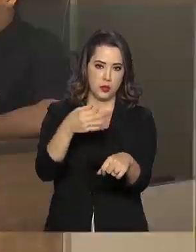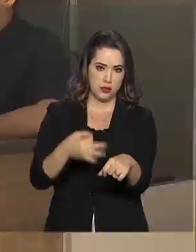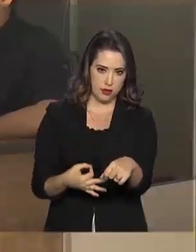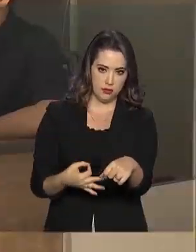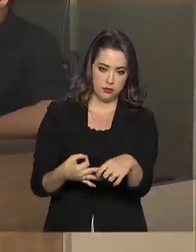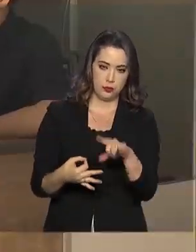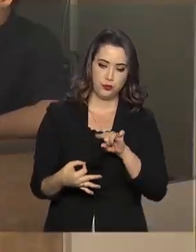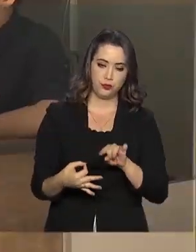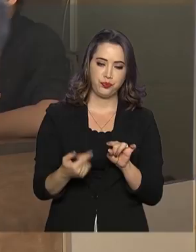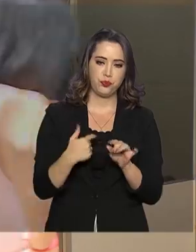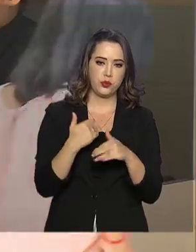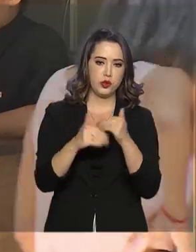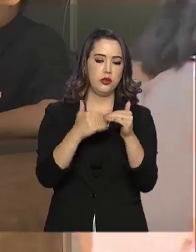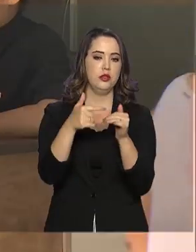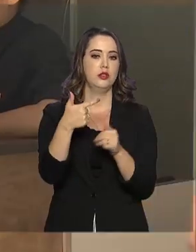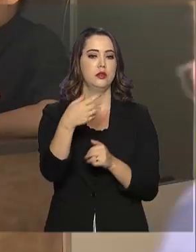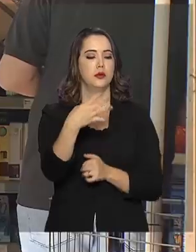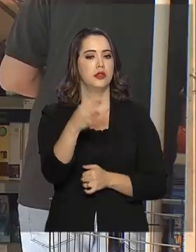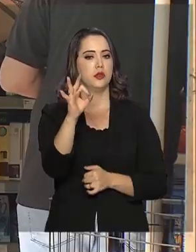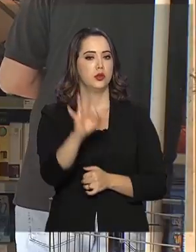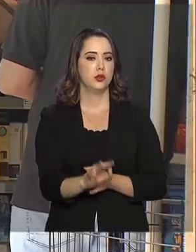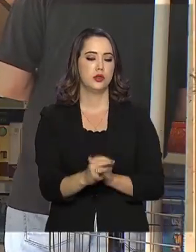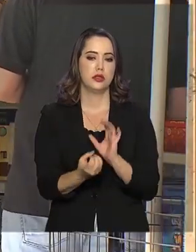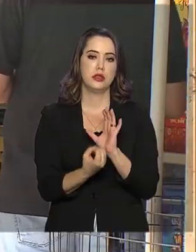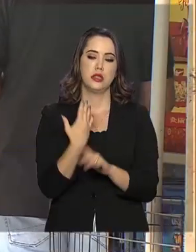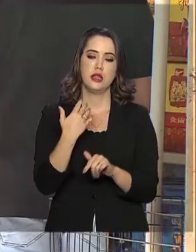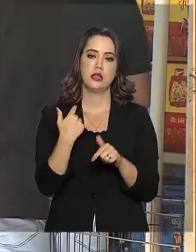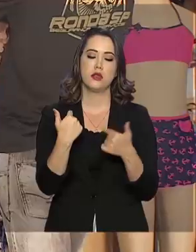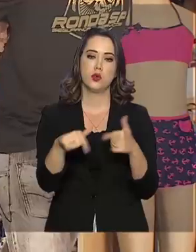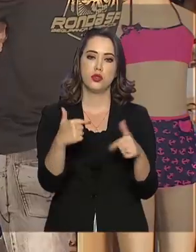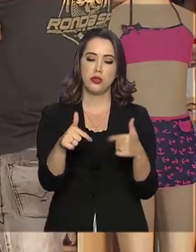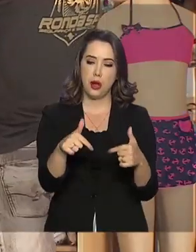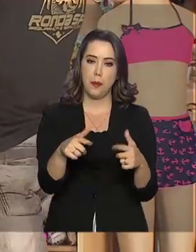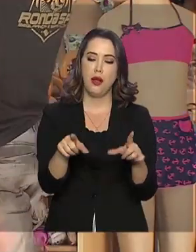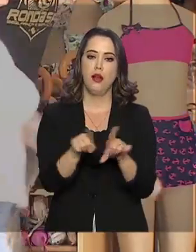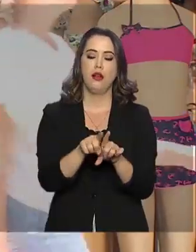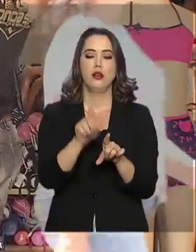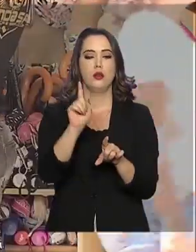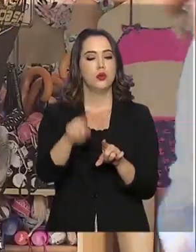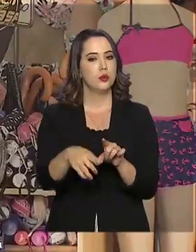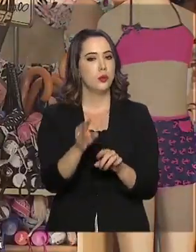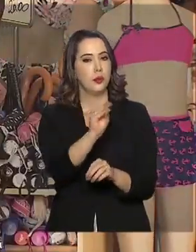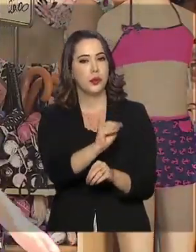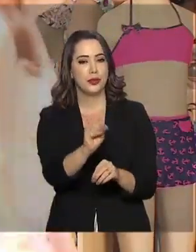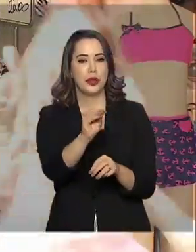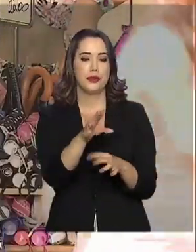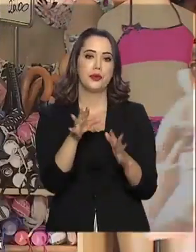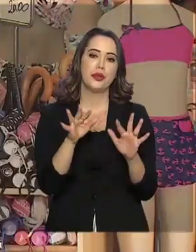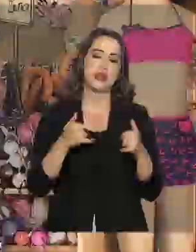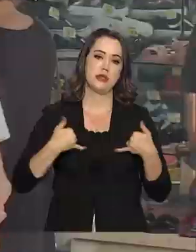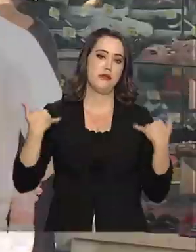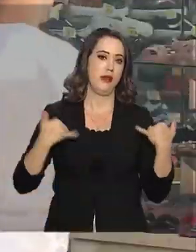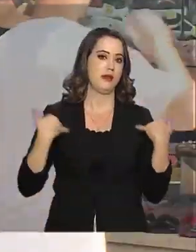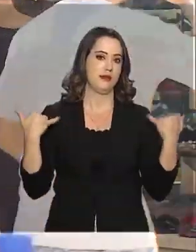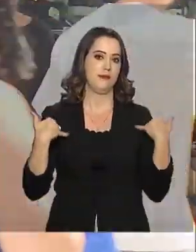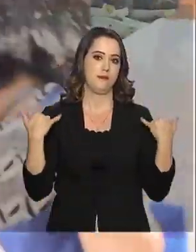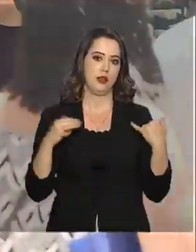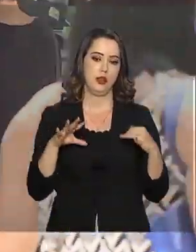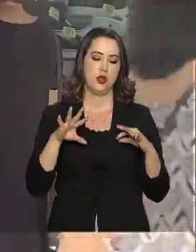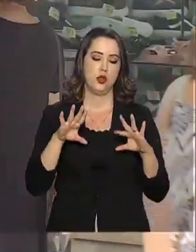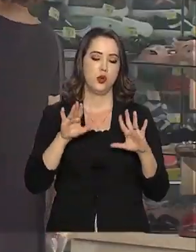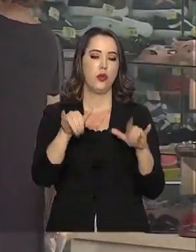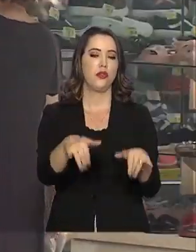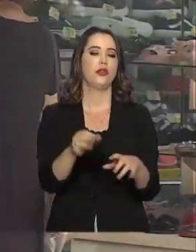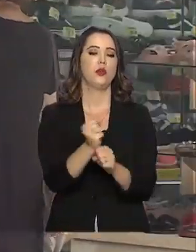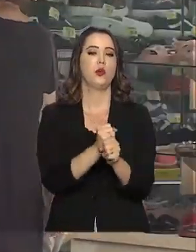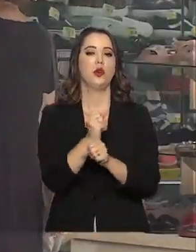crescimento de 24% na criação de vagas temporárias para atender a demanda das festas de final de ano, em comparação